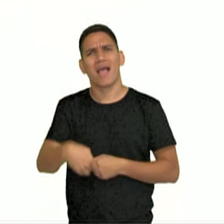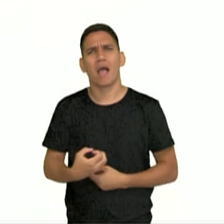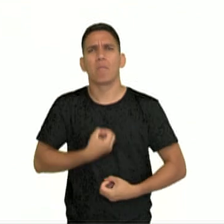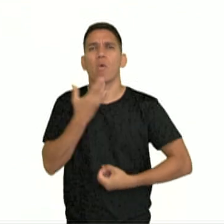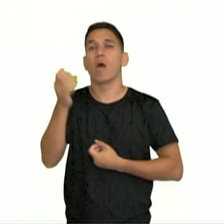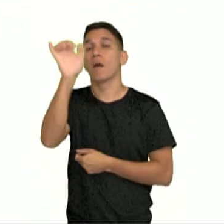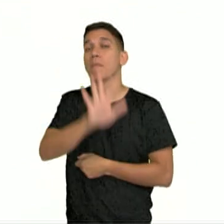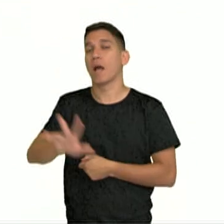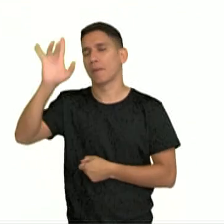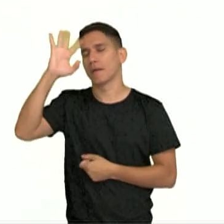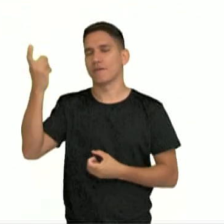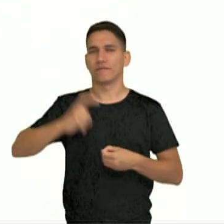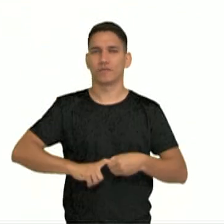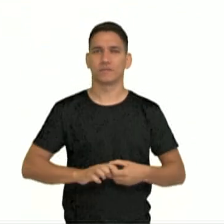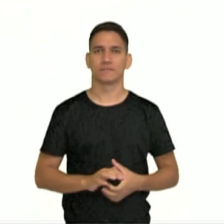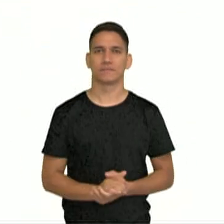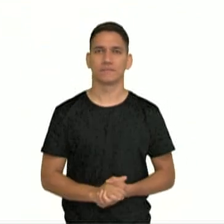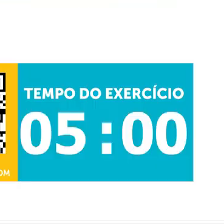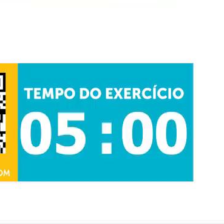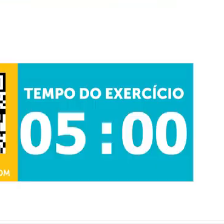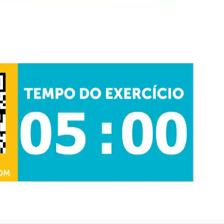poema-imagem? Pense e eu já volto.